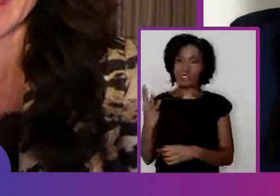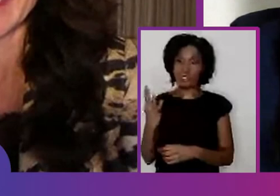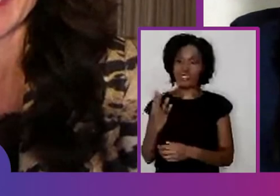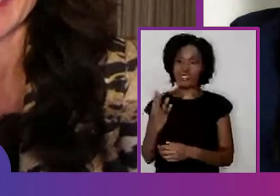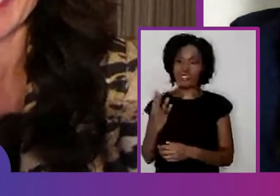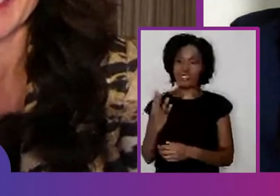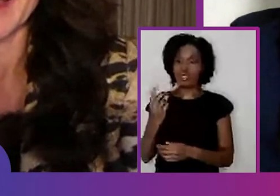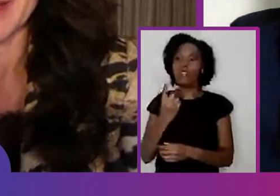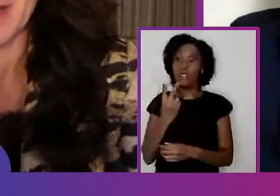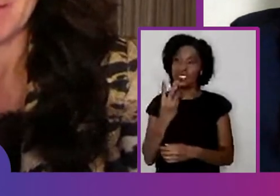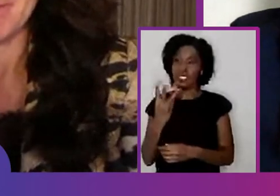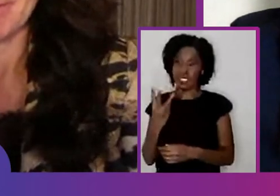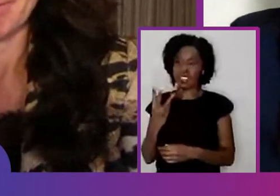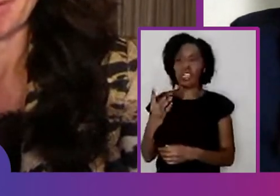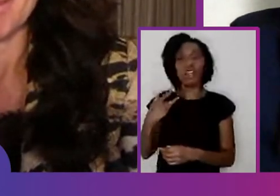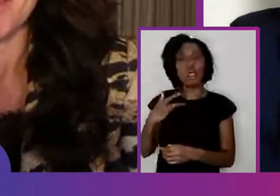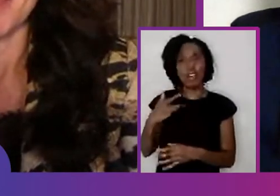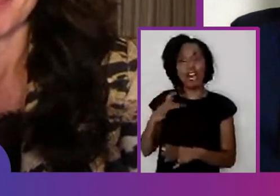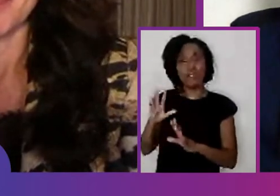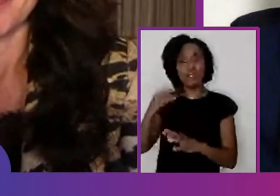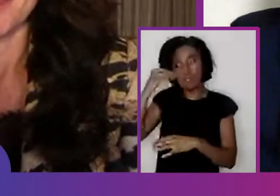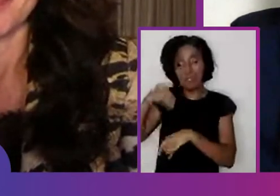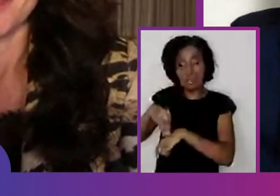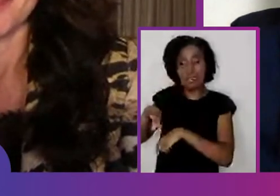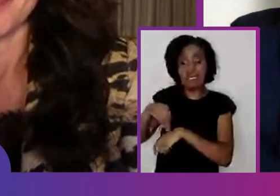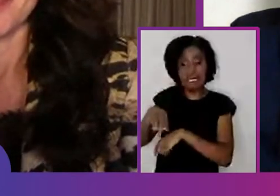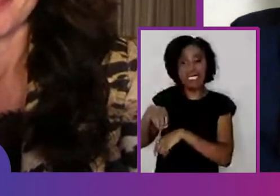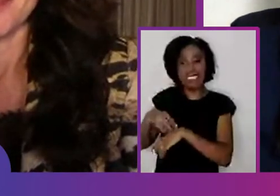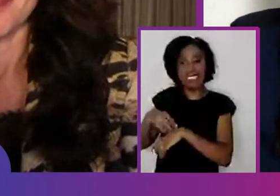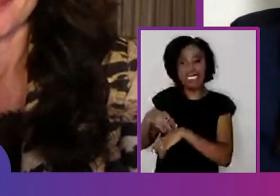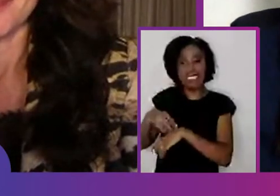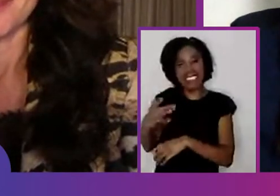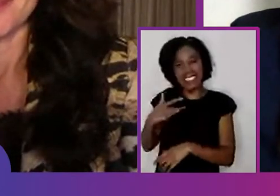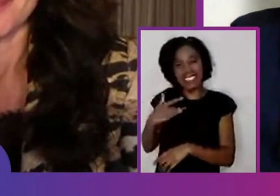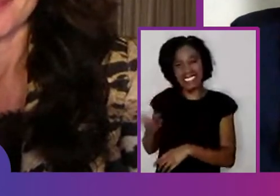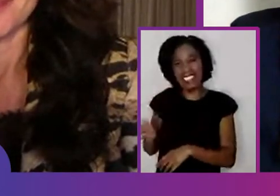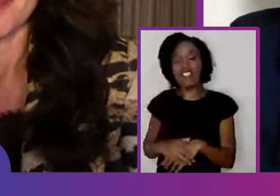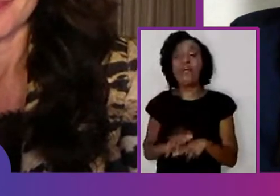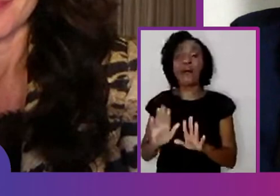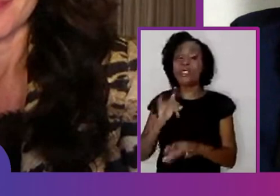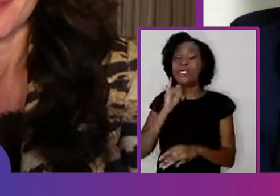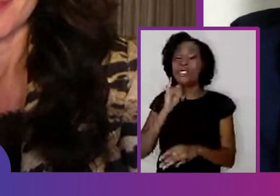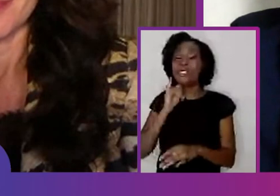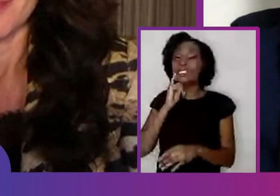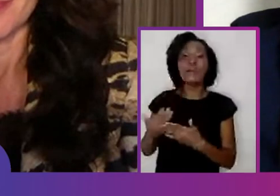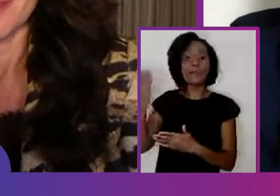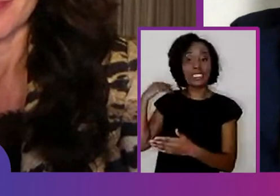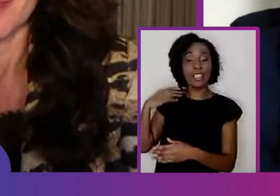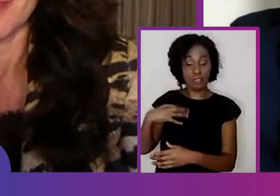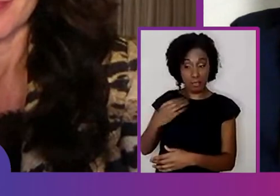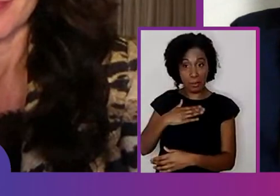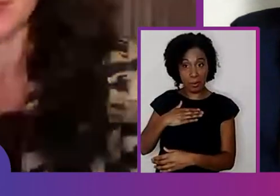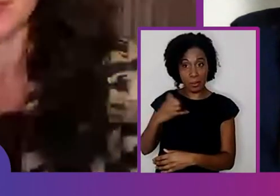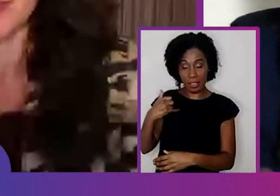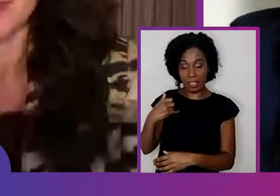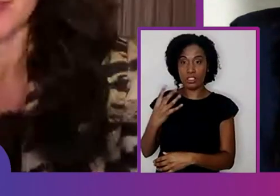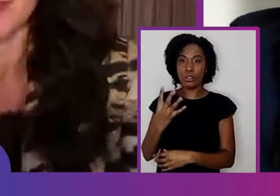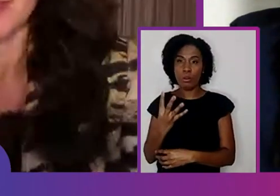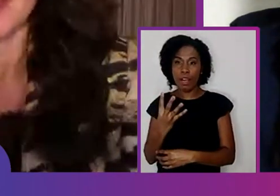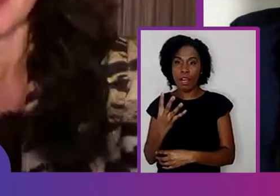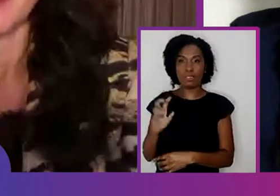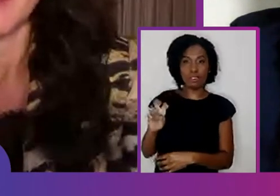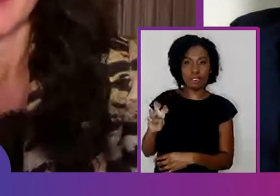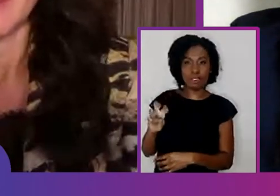mas deu certo no final. Mas ele, quando tinha 4 para 5 anos, ele sentia dor e ele nem avisava. Ele